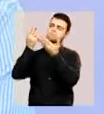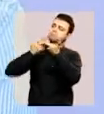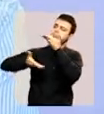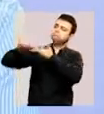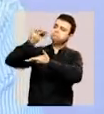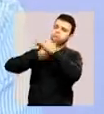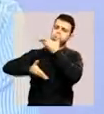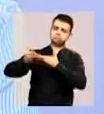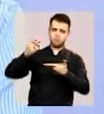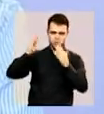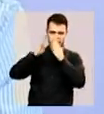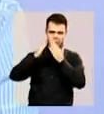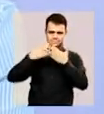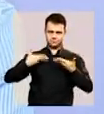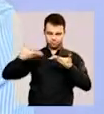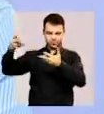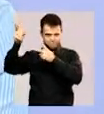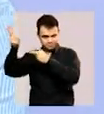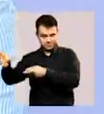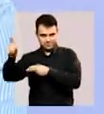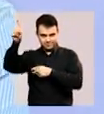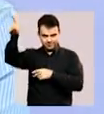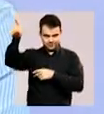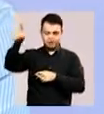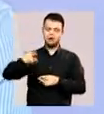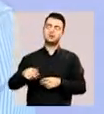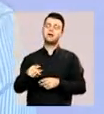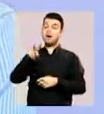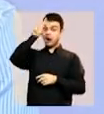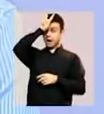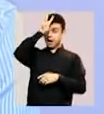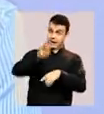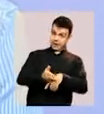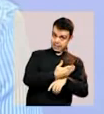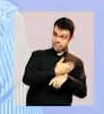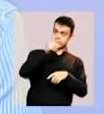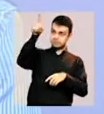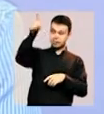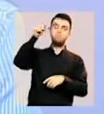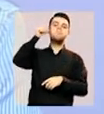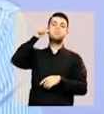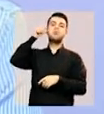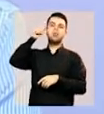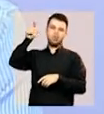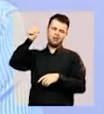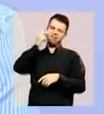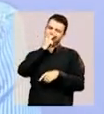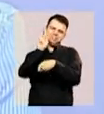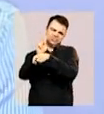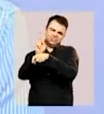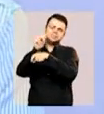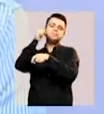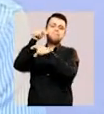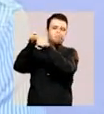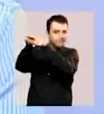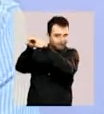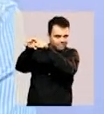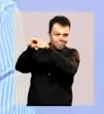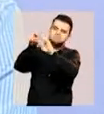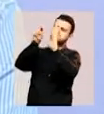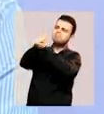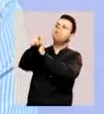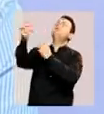hospedou. Eu conversava, antes de eu ir para o Peru, eu conversava bastante com a minha irmã, né? Perguntava sobre como